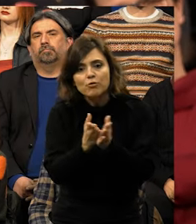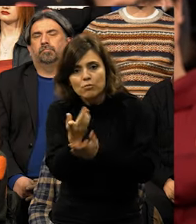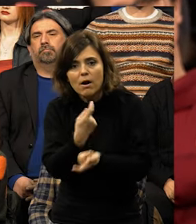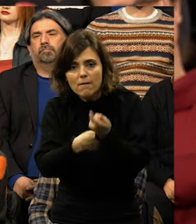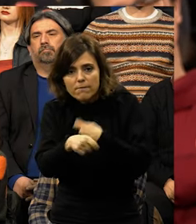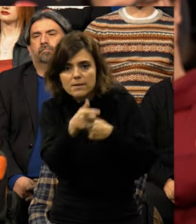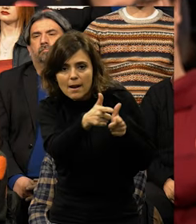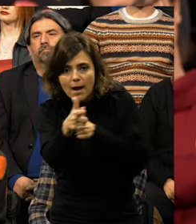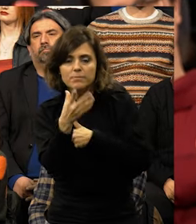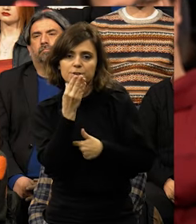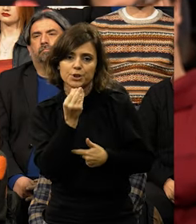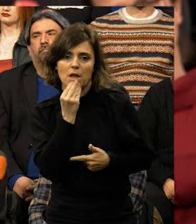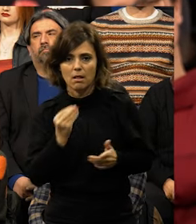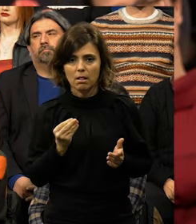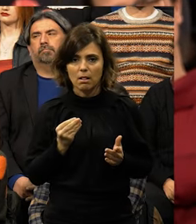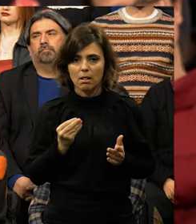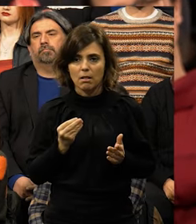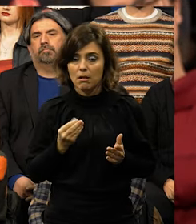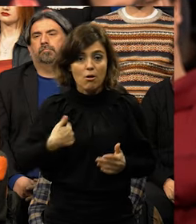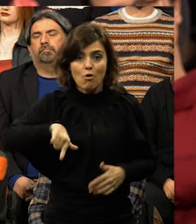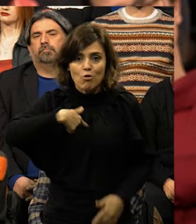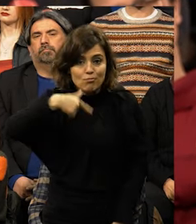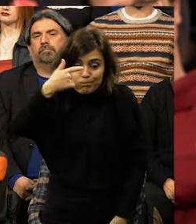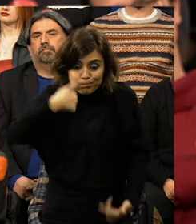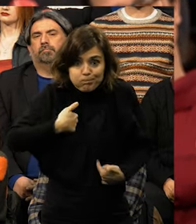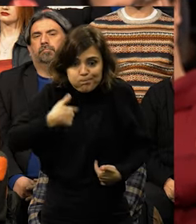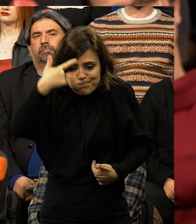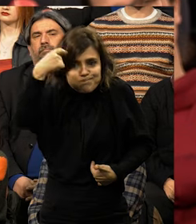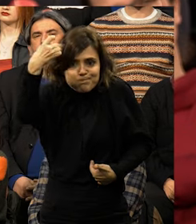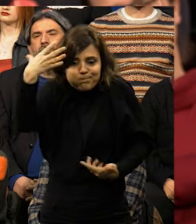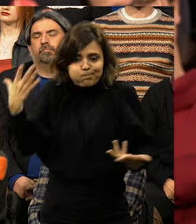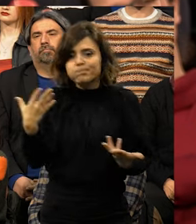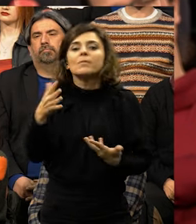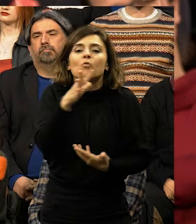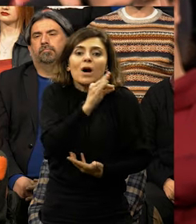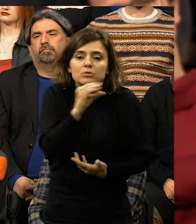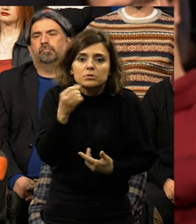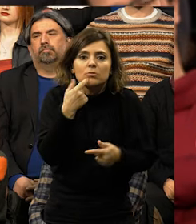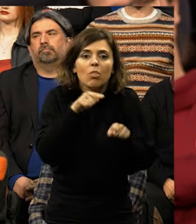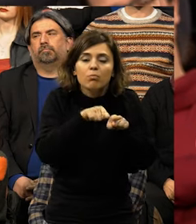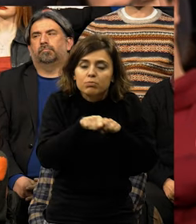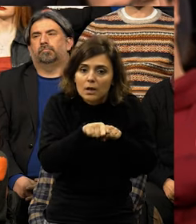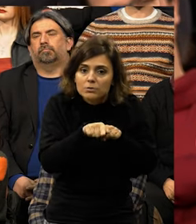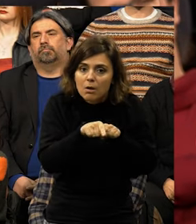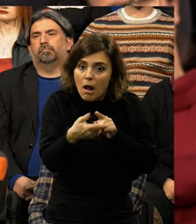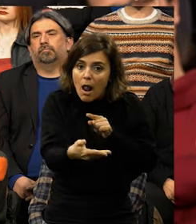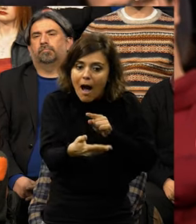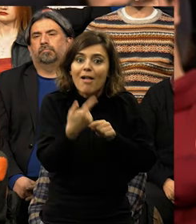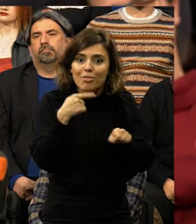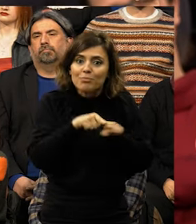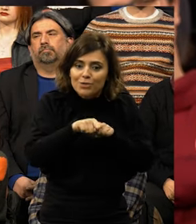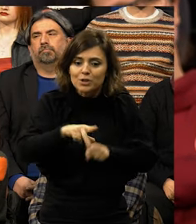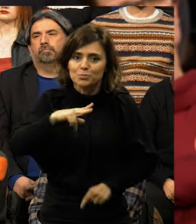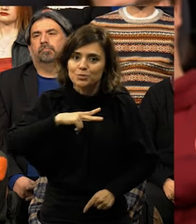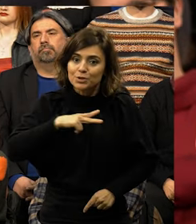a vender armas a Israel é incompreensível para mim que nesses 400 deputados estejam os deputados portugueses do